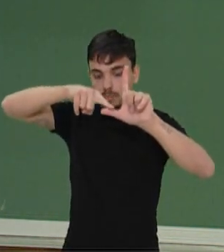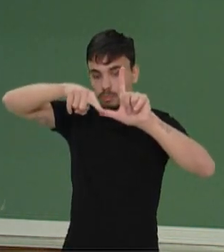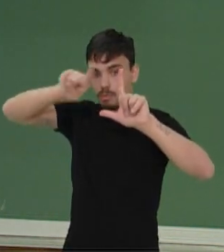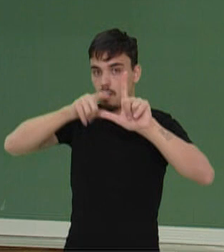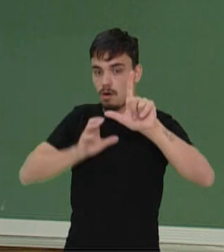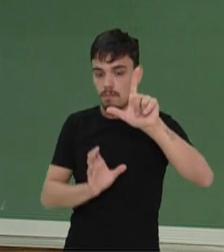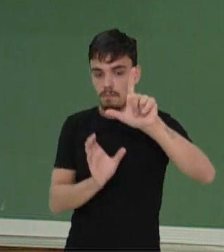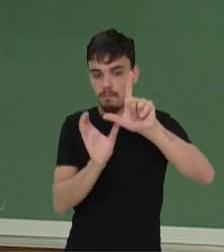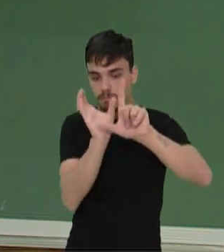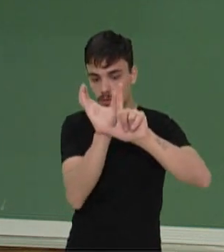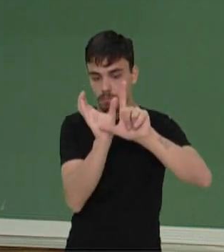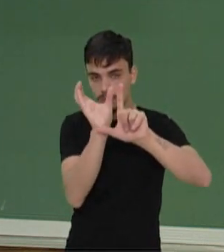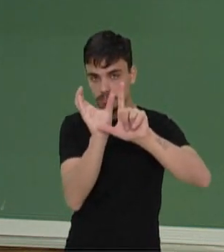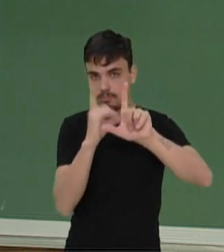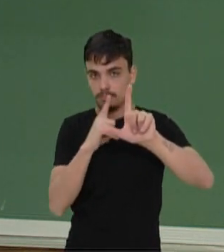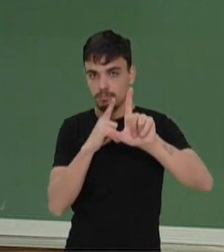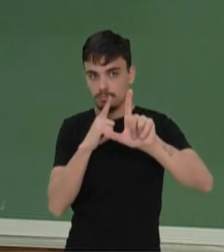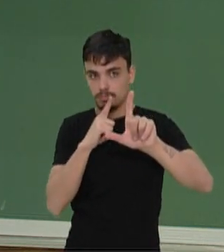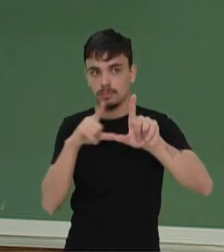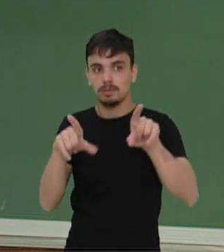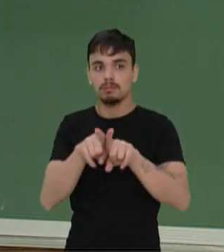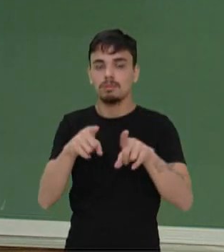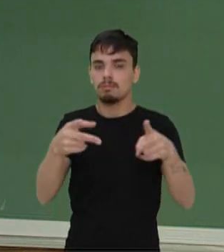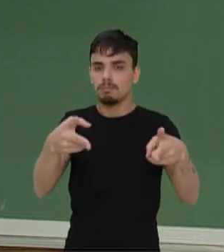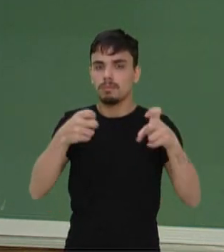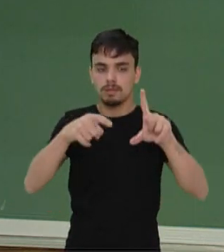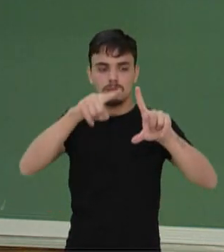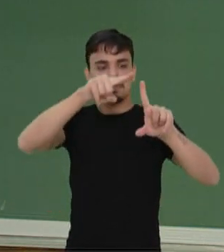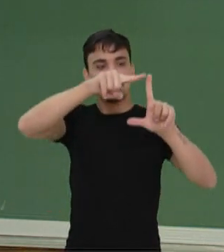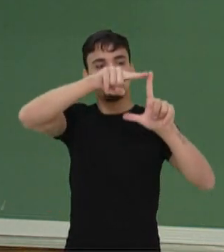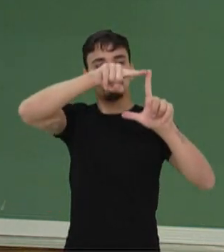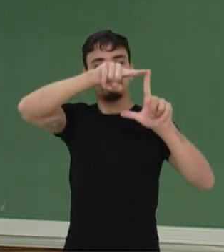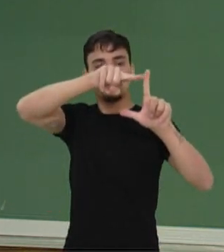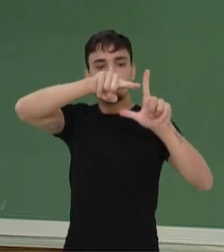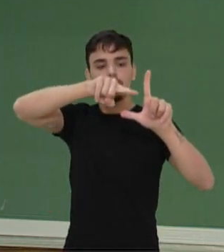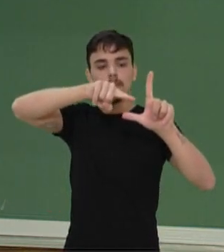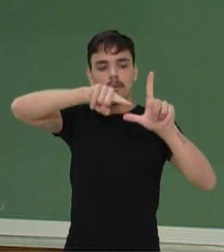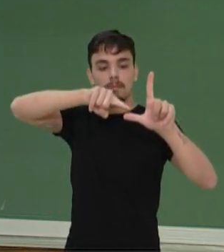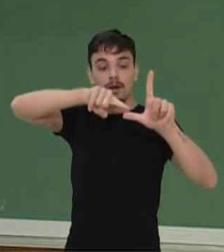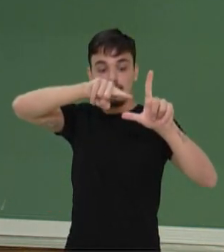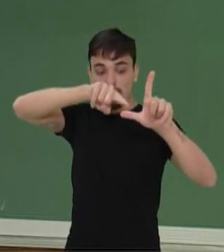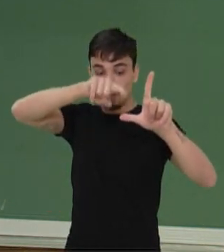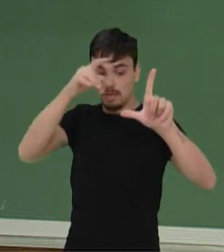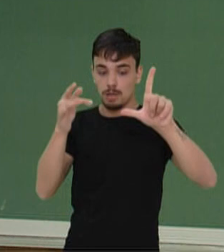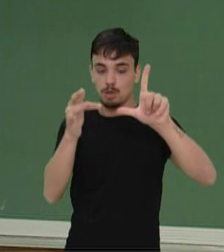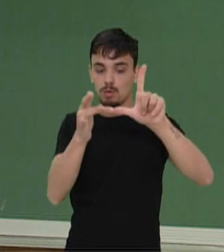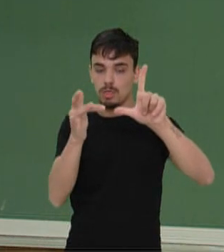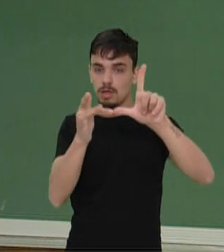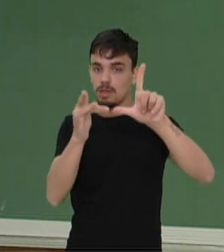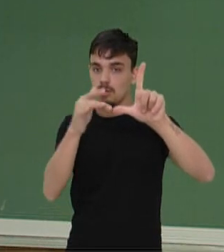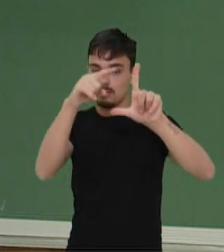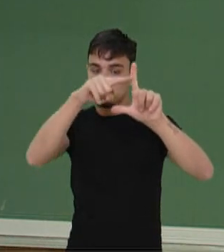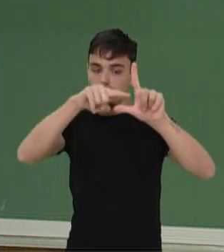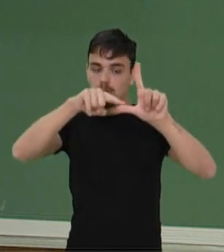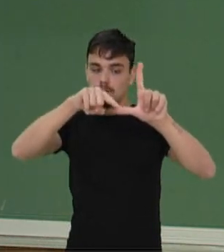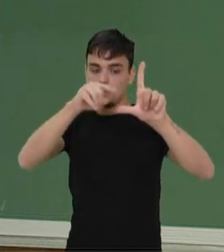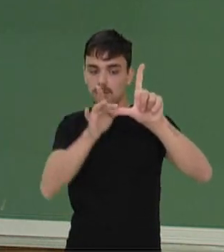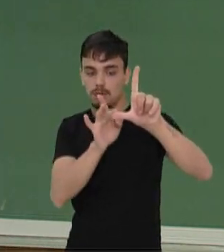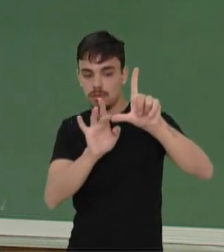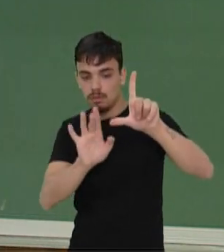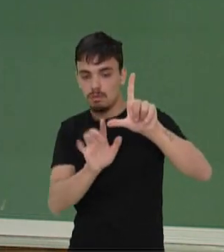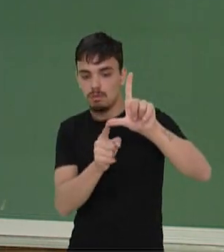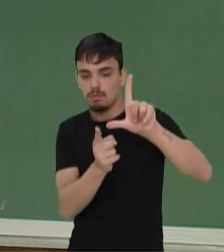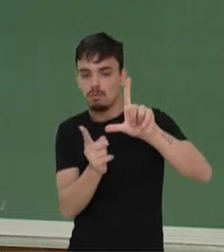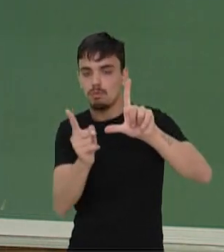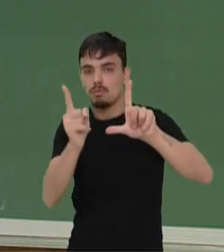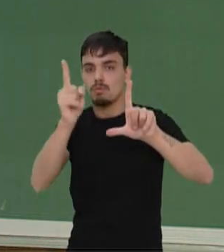voltada para cima, Aqui a gente percebe que o gráfico está descendo, descendo, descendo até tocar o vértice, chegar no vértice. A partir do vértice ela